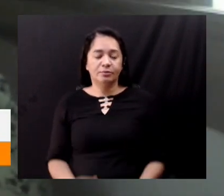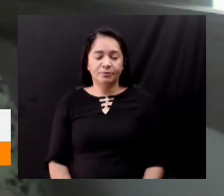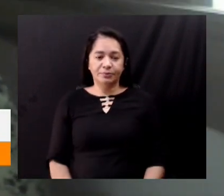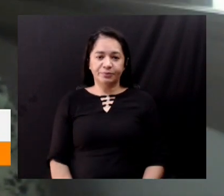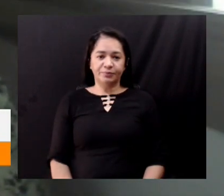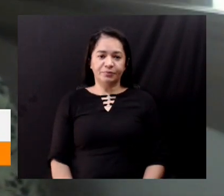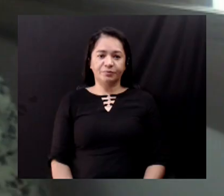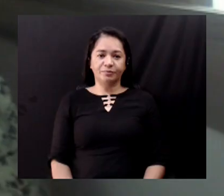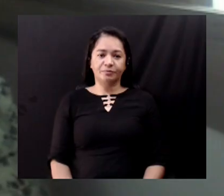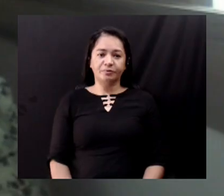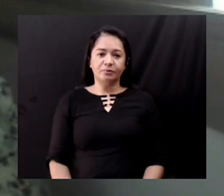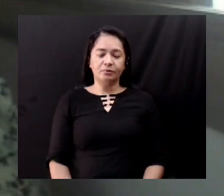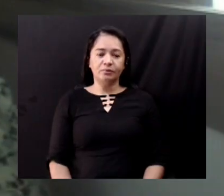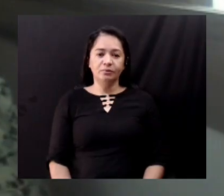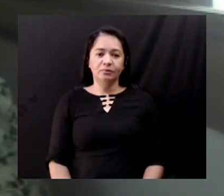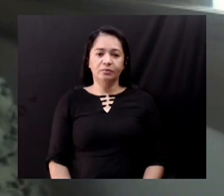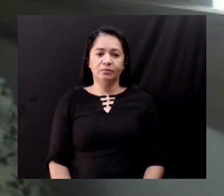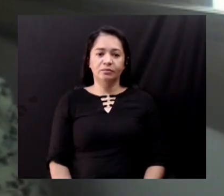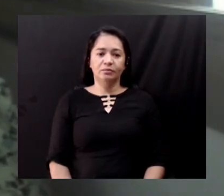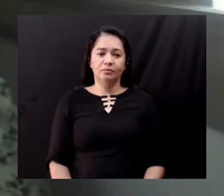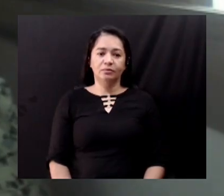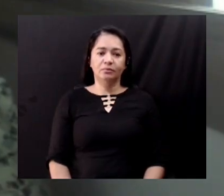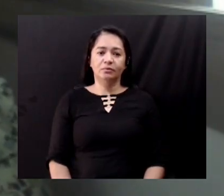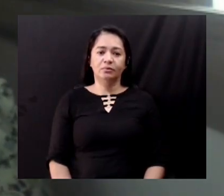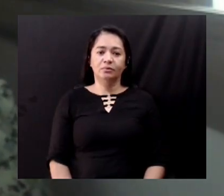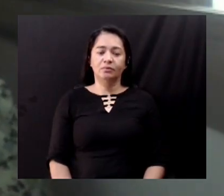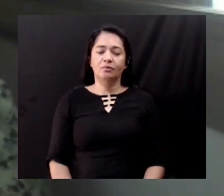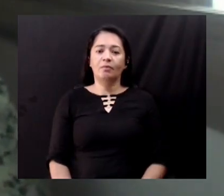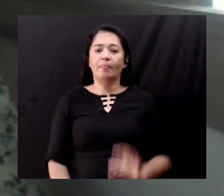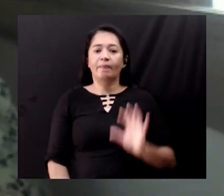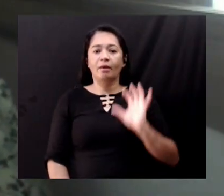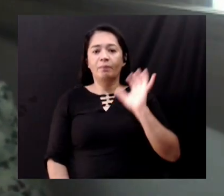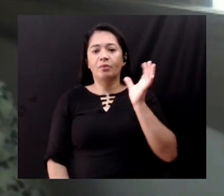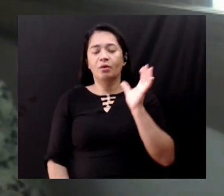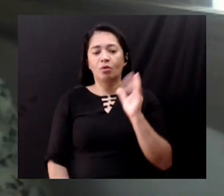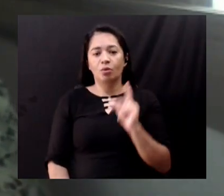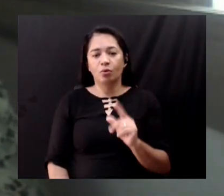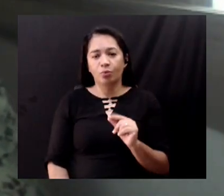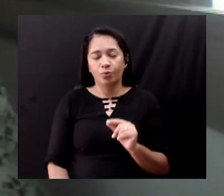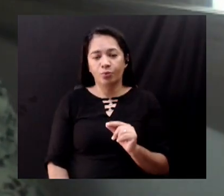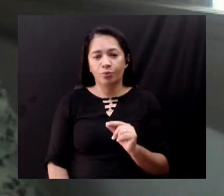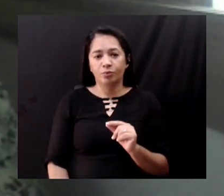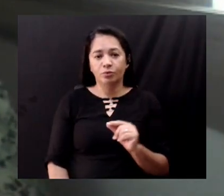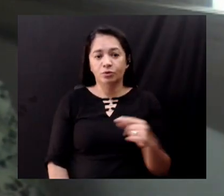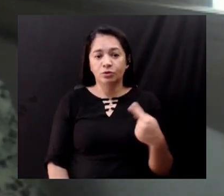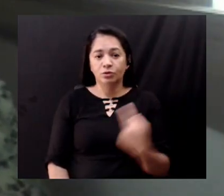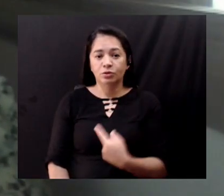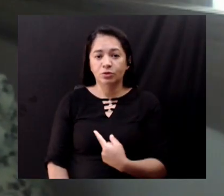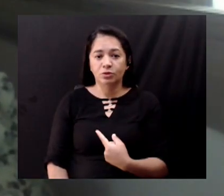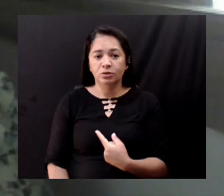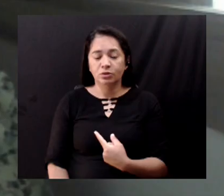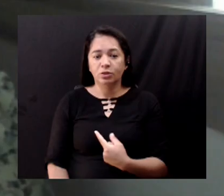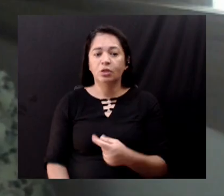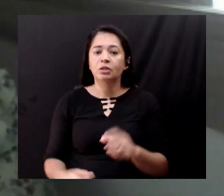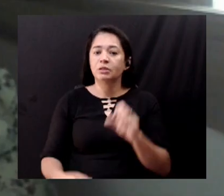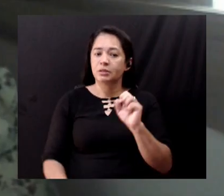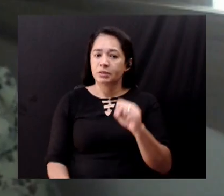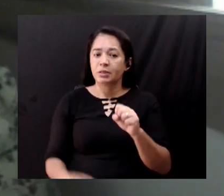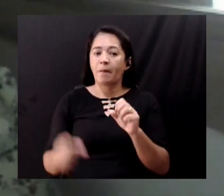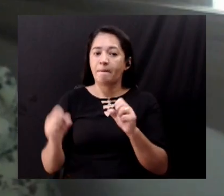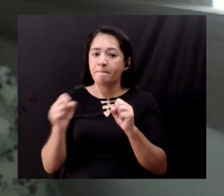Bom, vamos lá então. O que acontece é que a gente sim pode desenvolver um transtorno diante